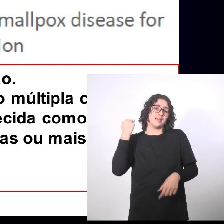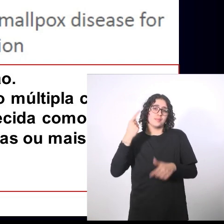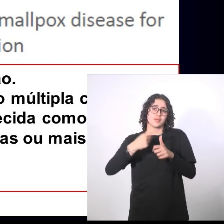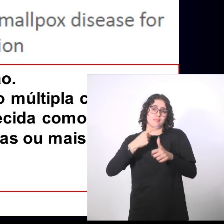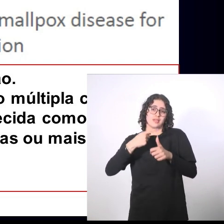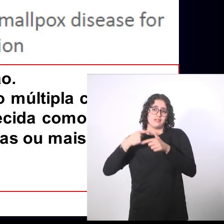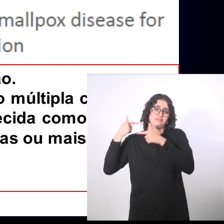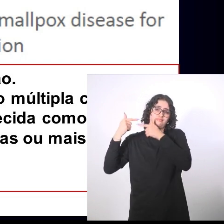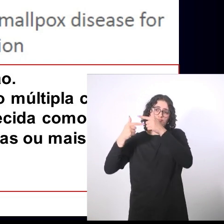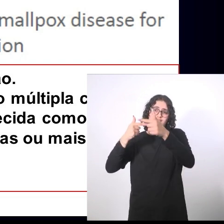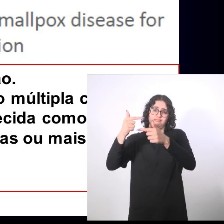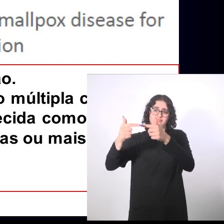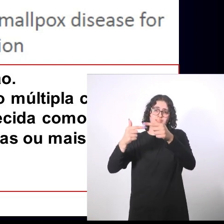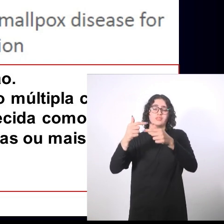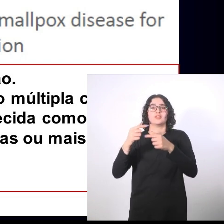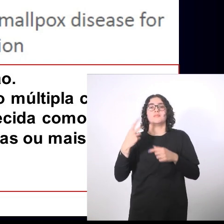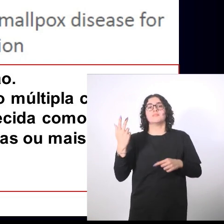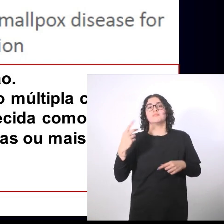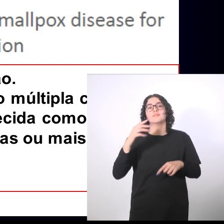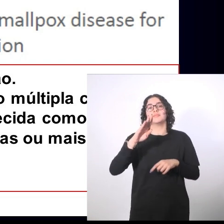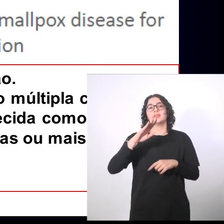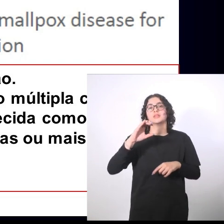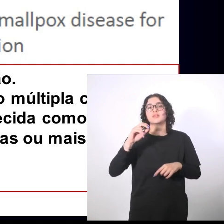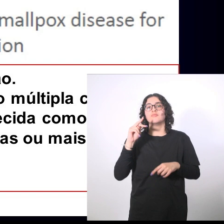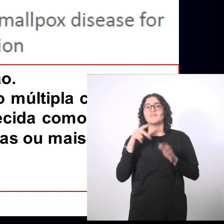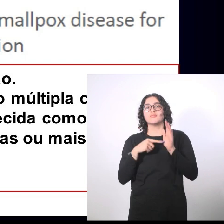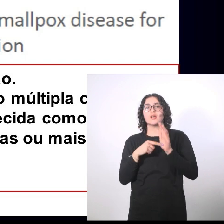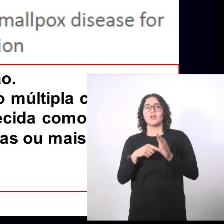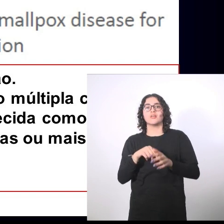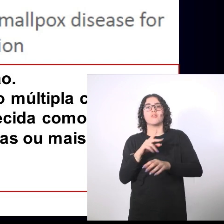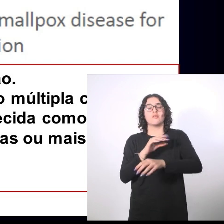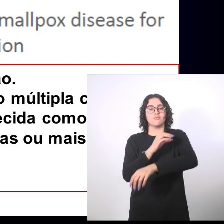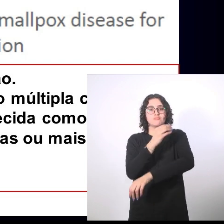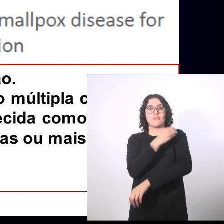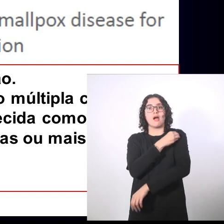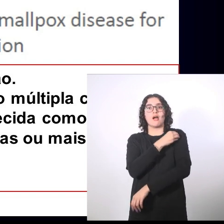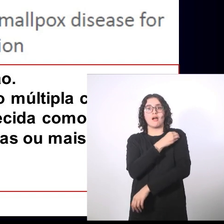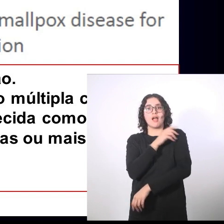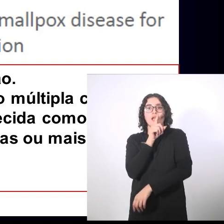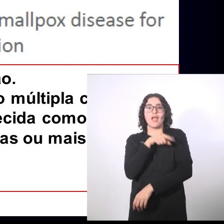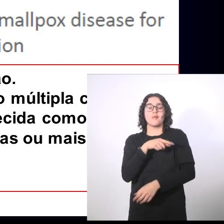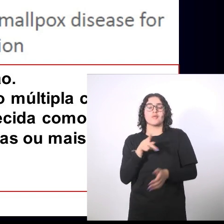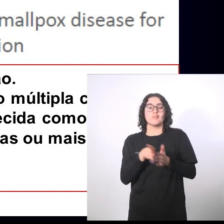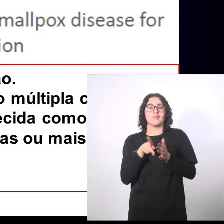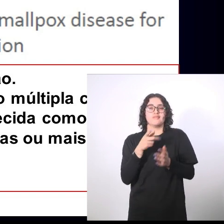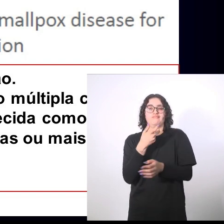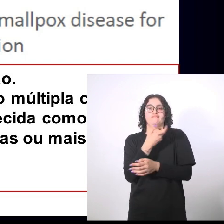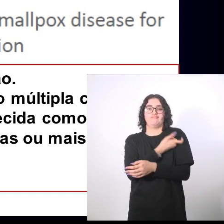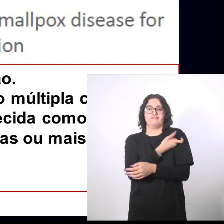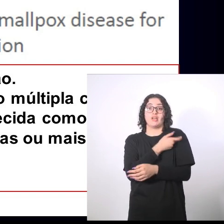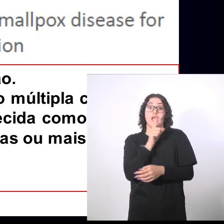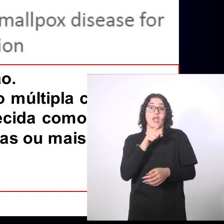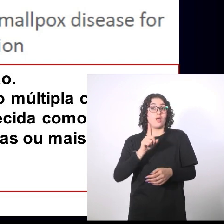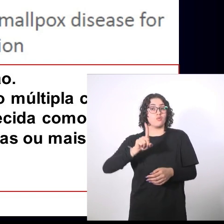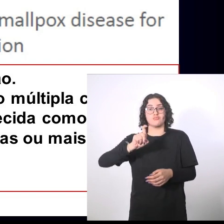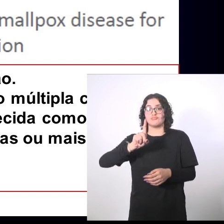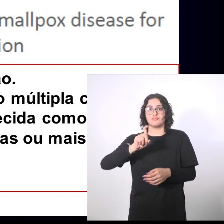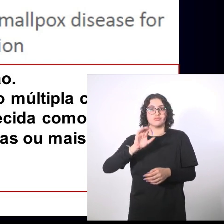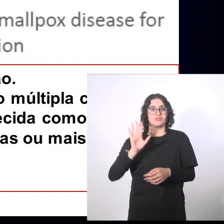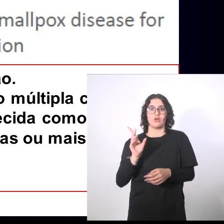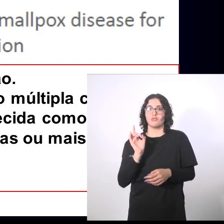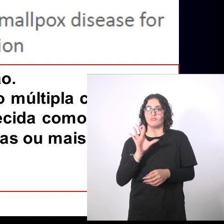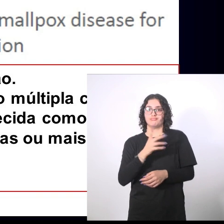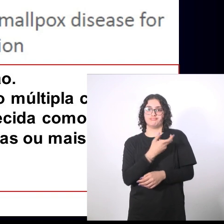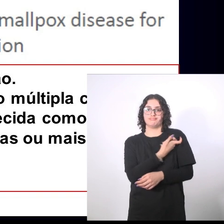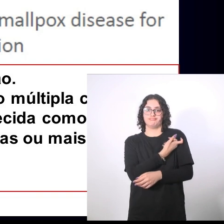geração, como a gente tem até mesmo com o BCG, onde fica uma marca que é, entre aspas, a pega da vacina. Ela é em dose única, né, e a